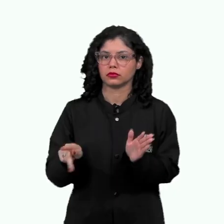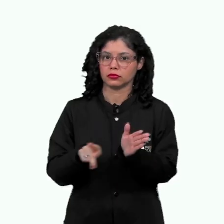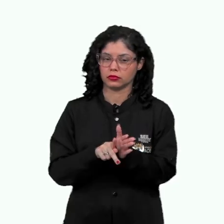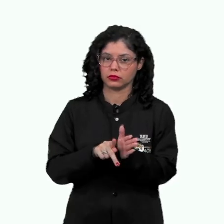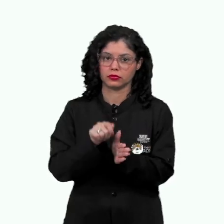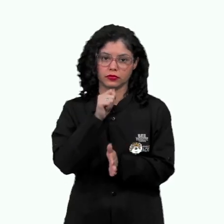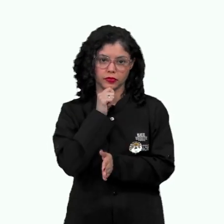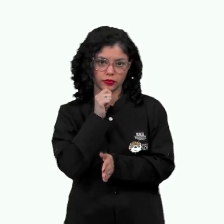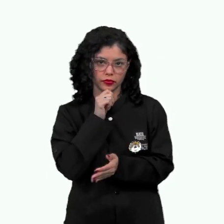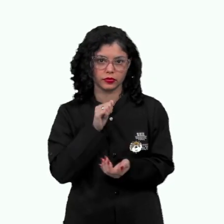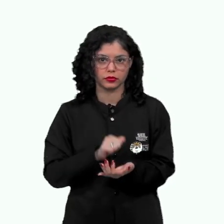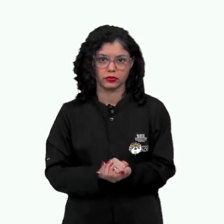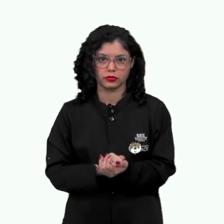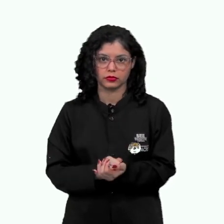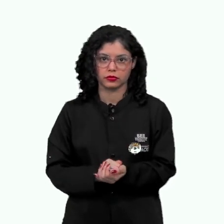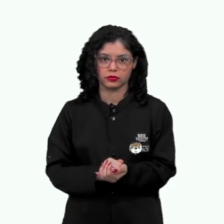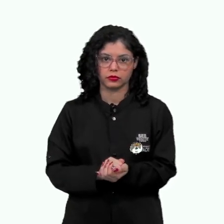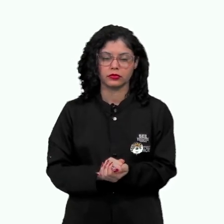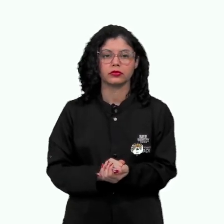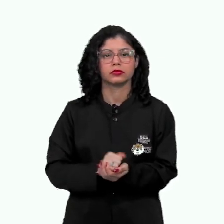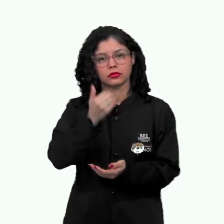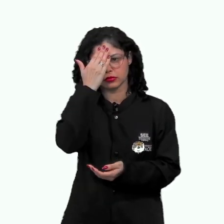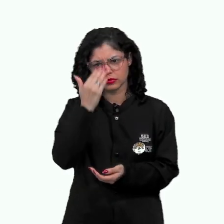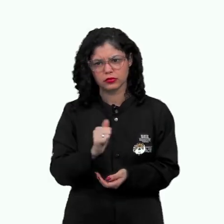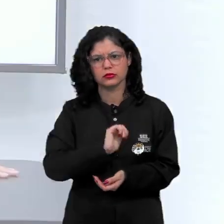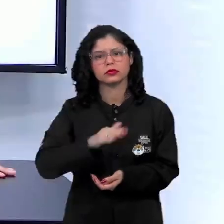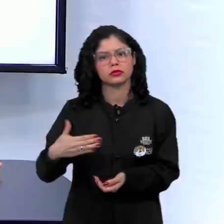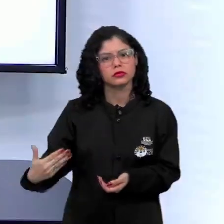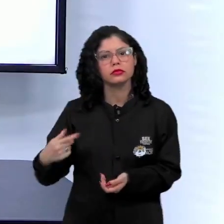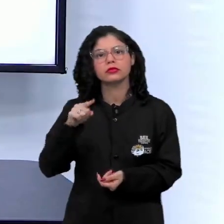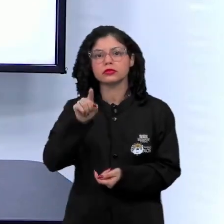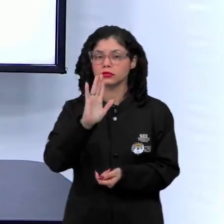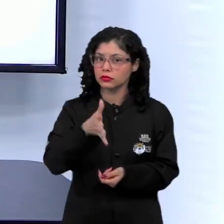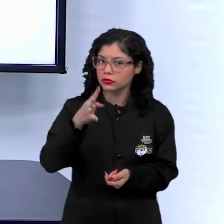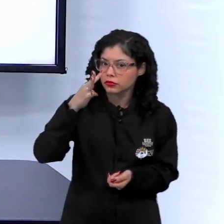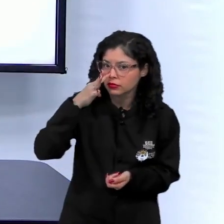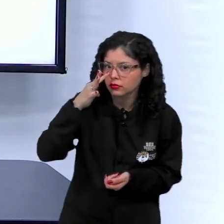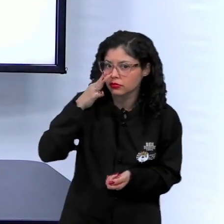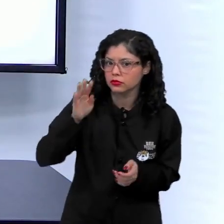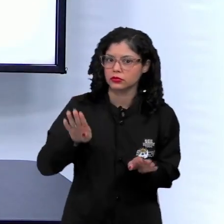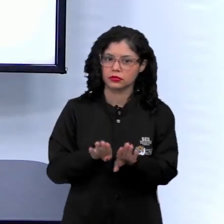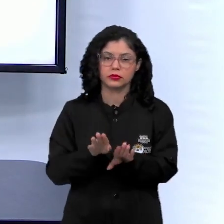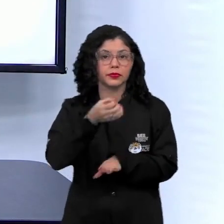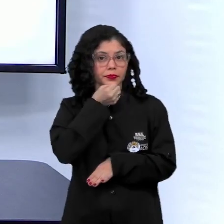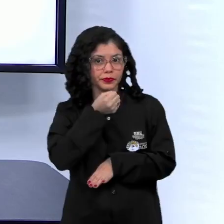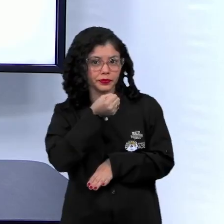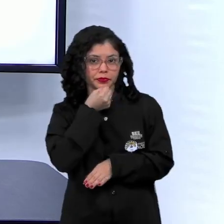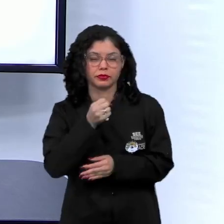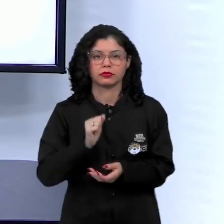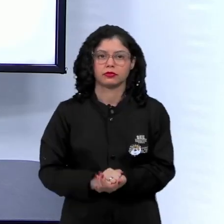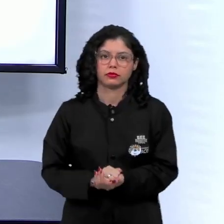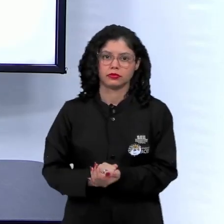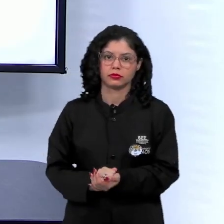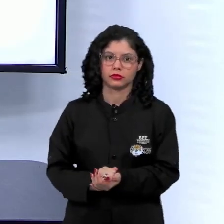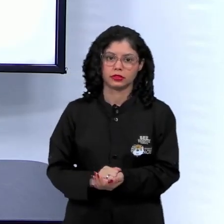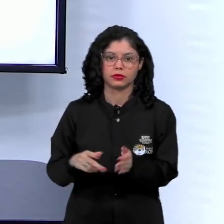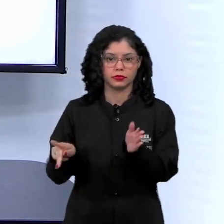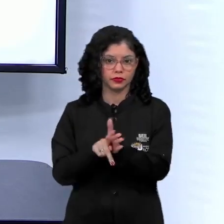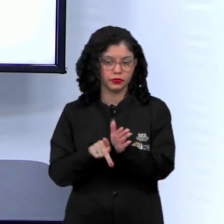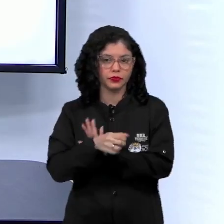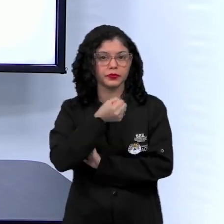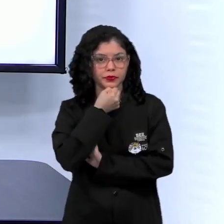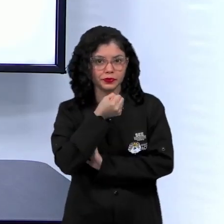teríamos esse recurso. Então, sabe quando você está assistindo uma reportagem e a